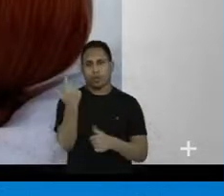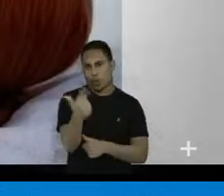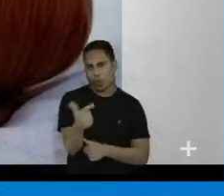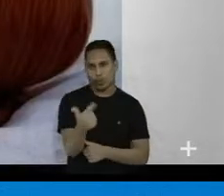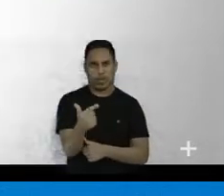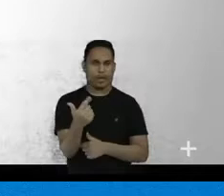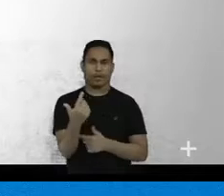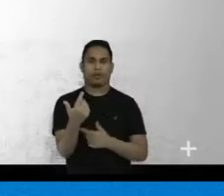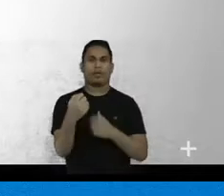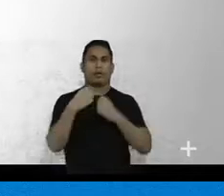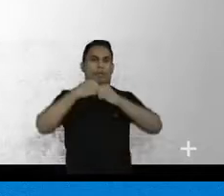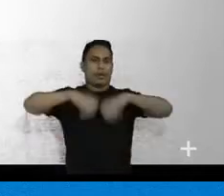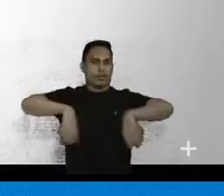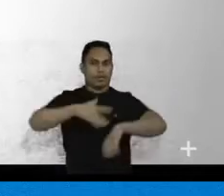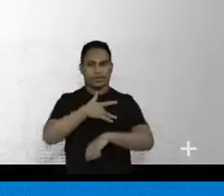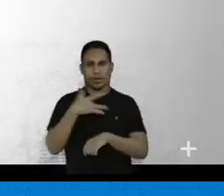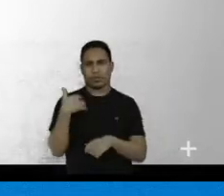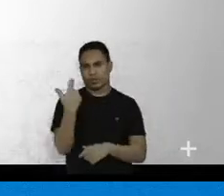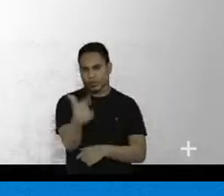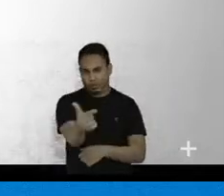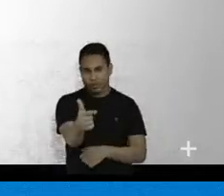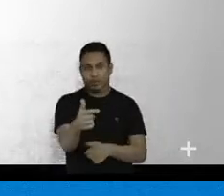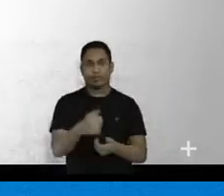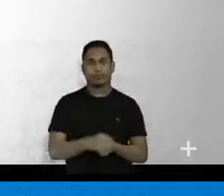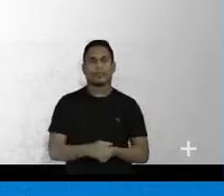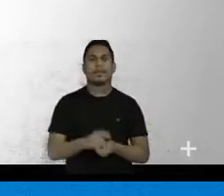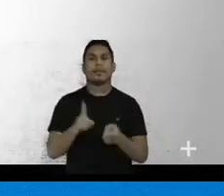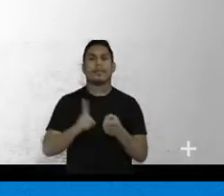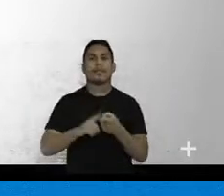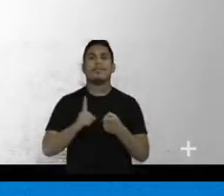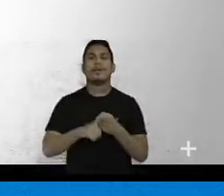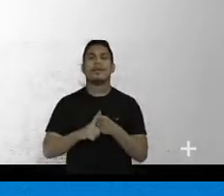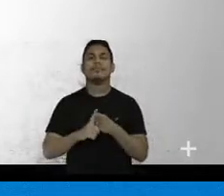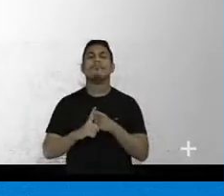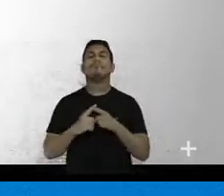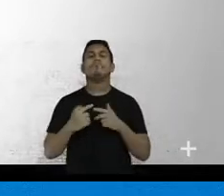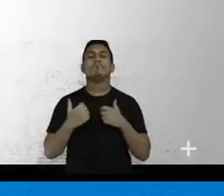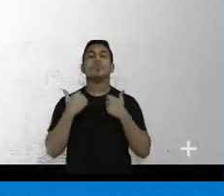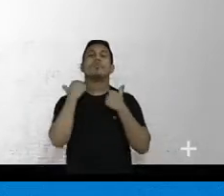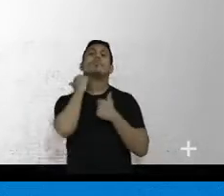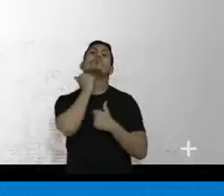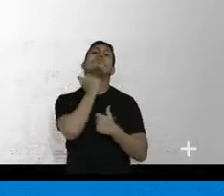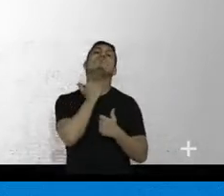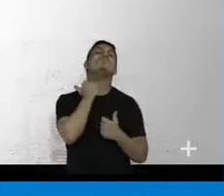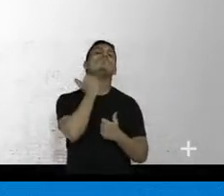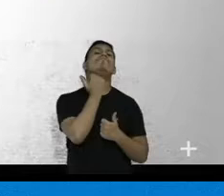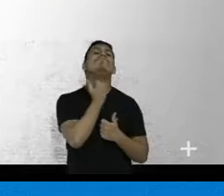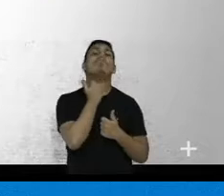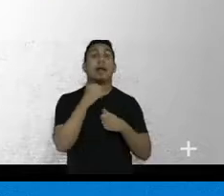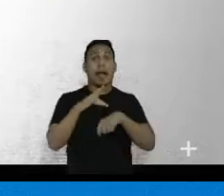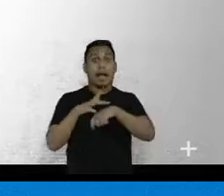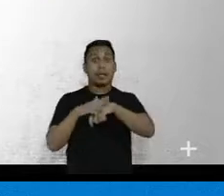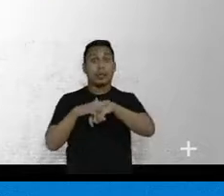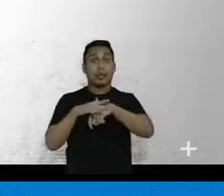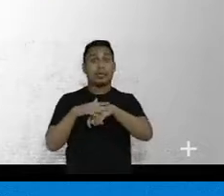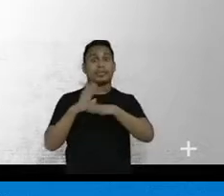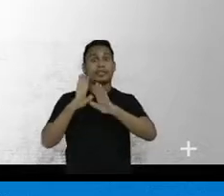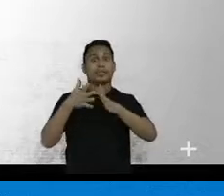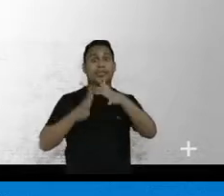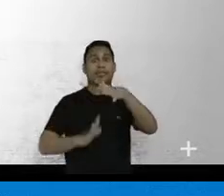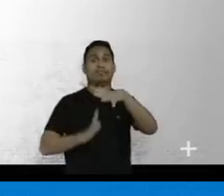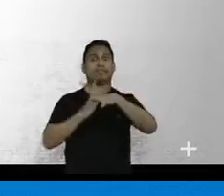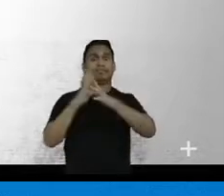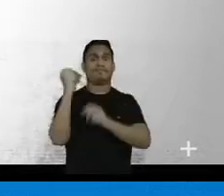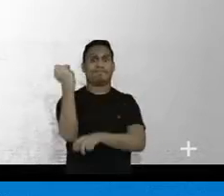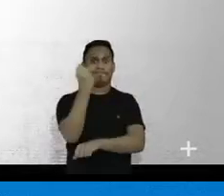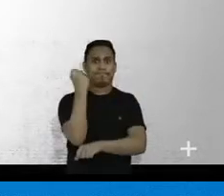tá? Então, a ultrassonografia, ela geralmente, nos pacientes com uma doença mais avançada, vai mostrar algumas alterações